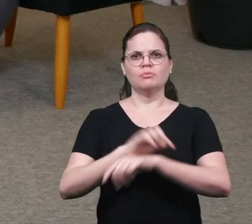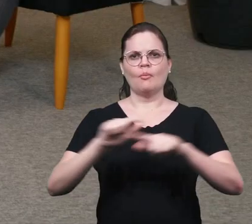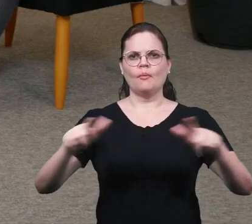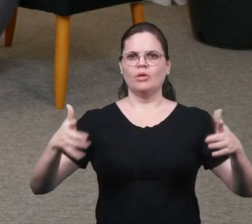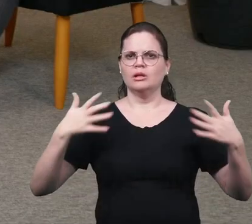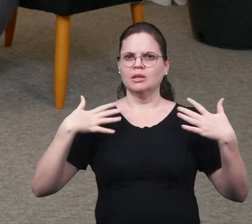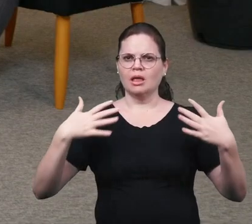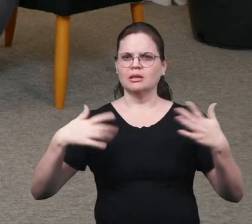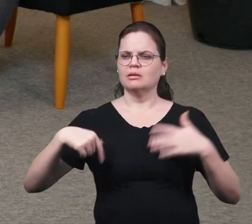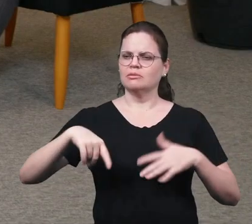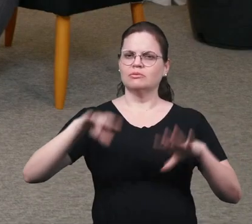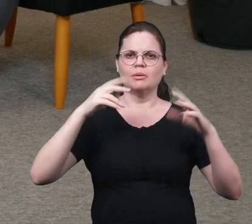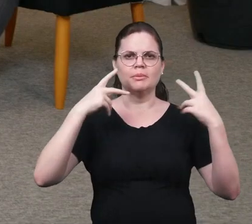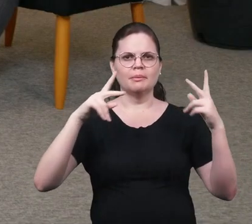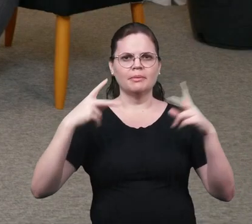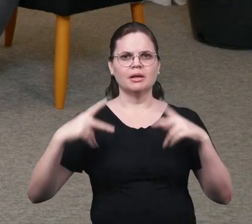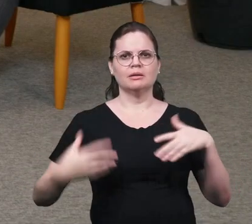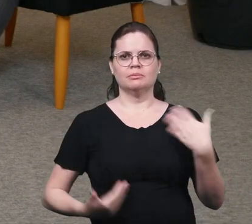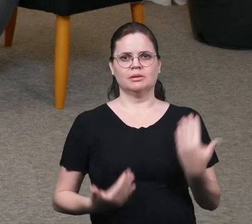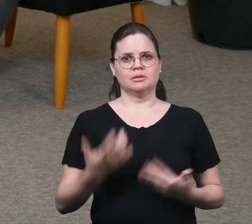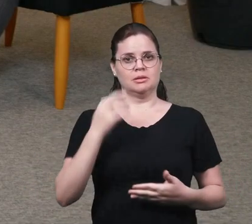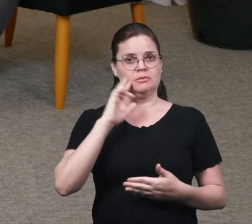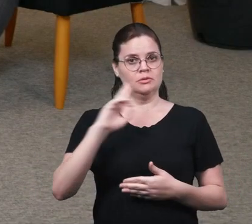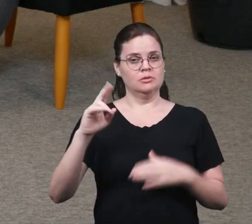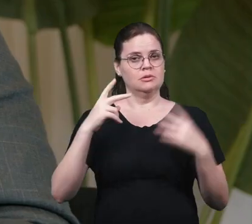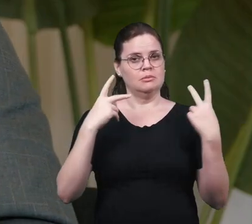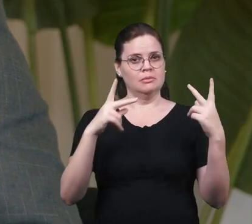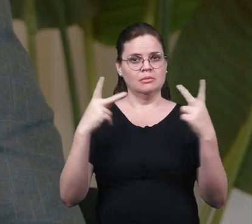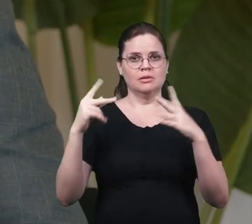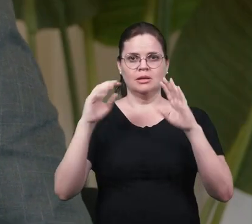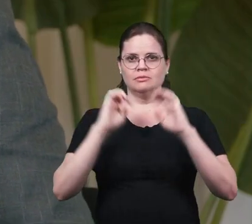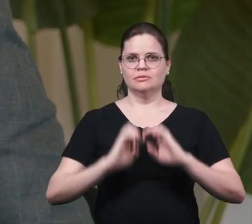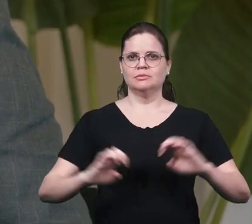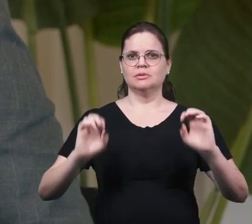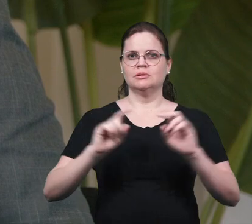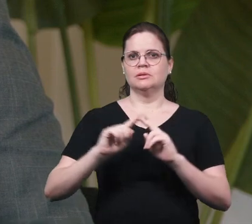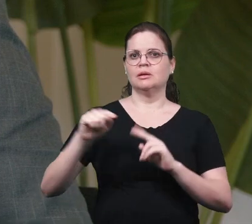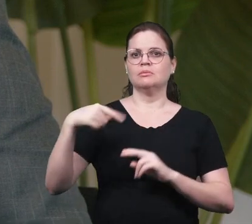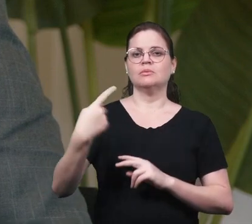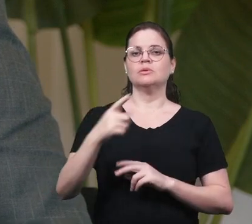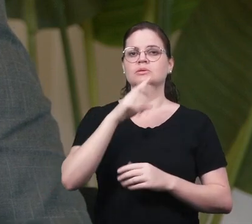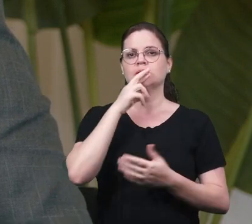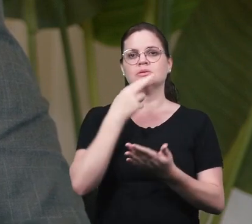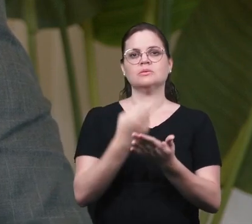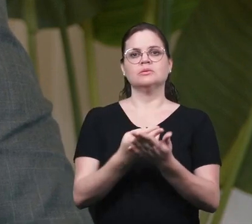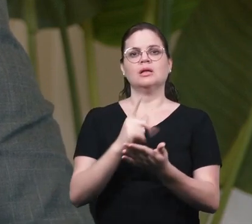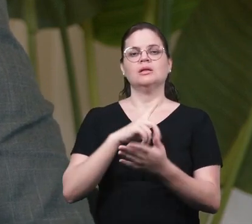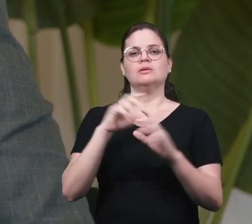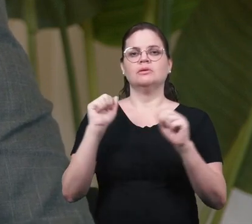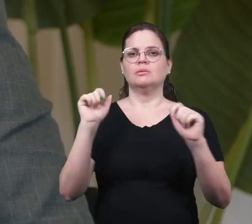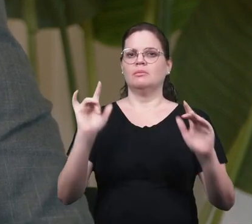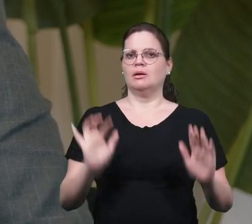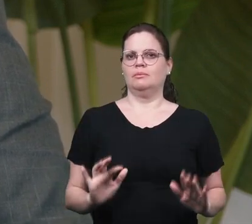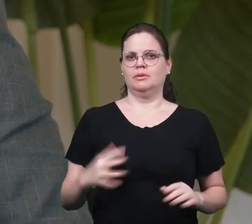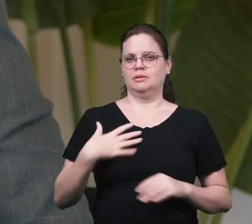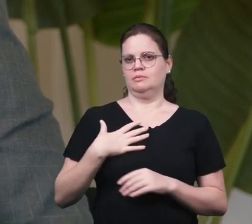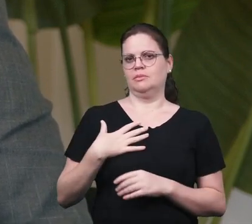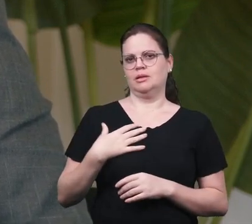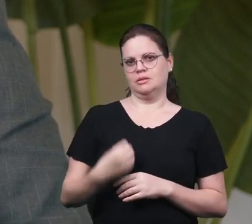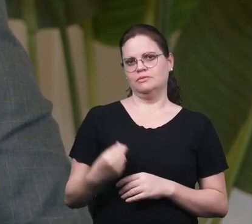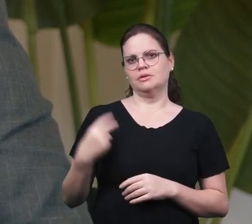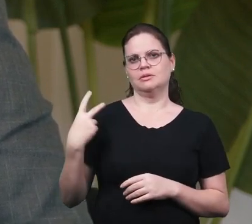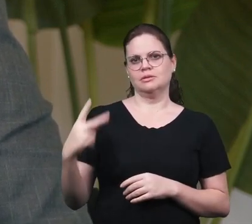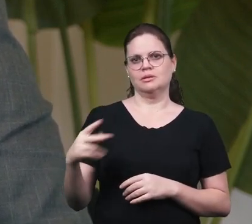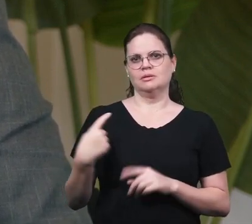né, para servir o Senhor, para evangelizar. Isso trouxe no futuro o quê? Uma grande recompensa para as filhas,